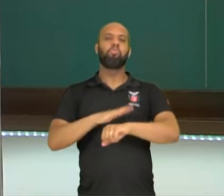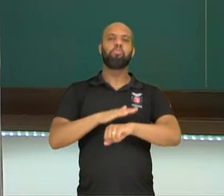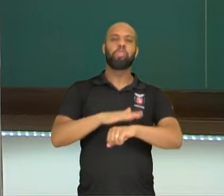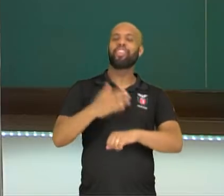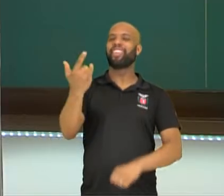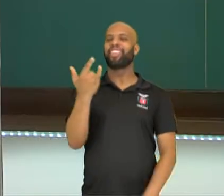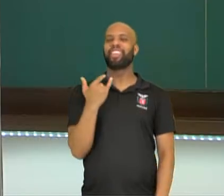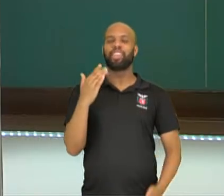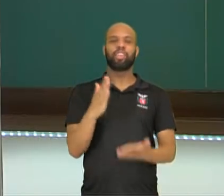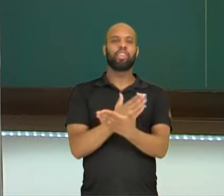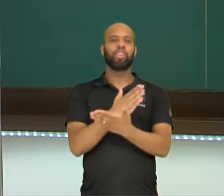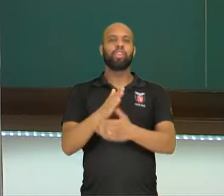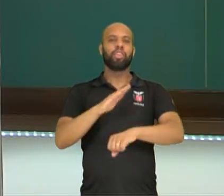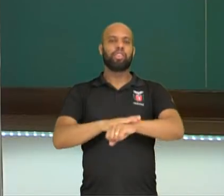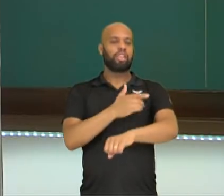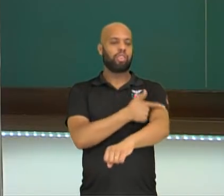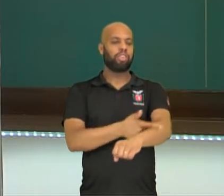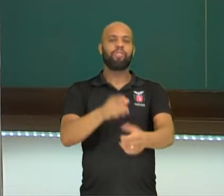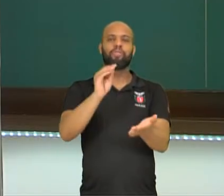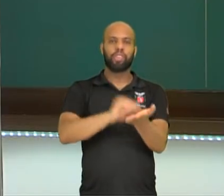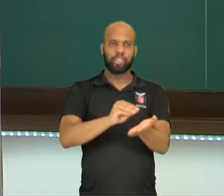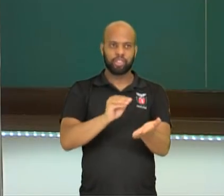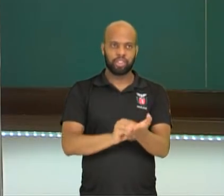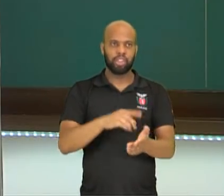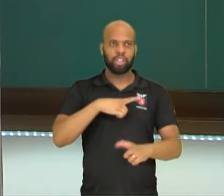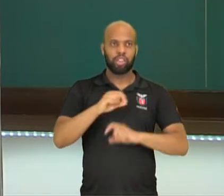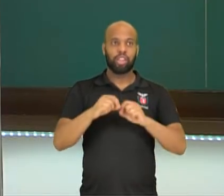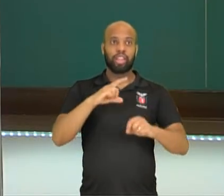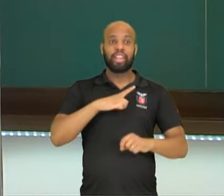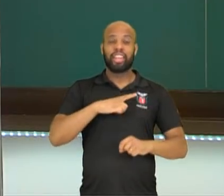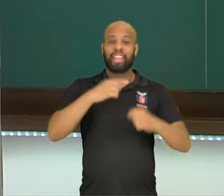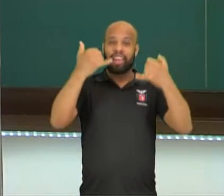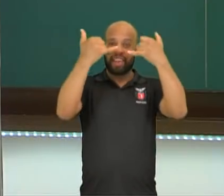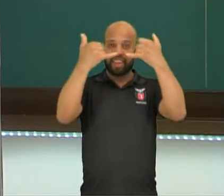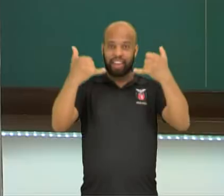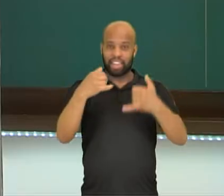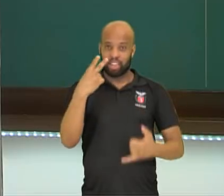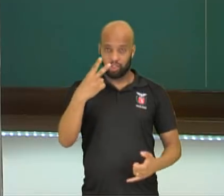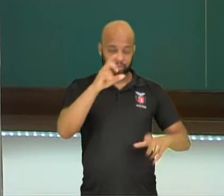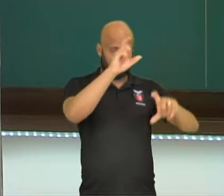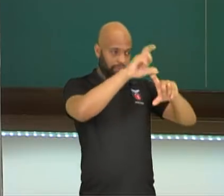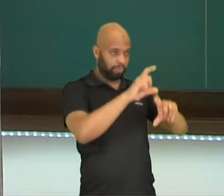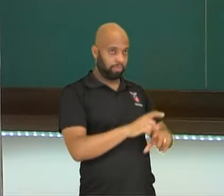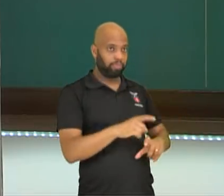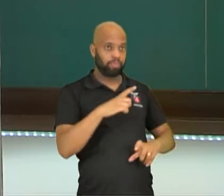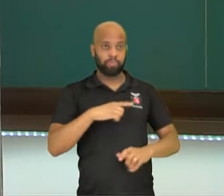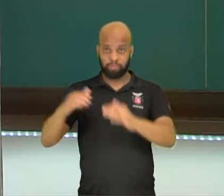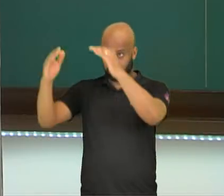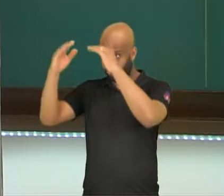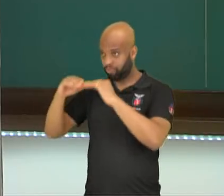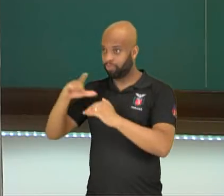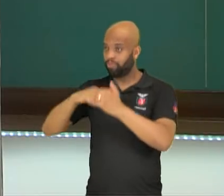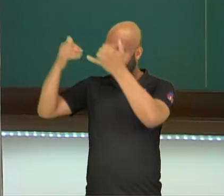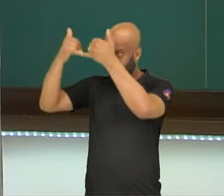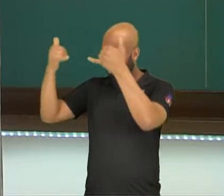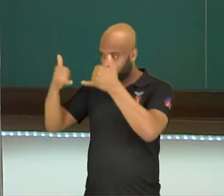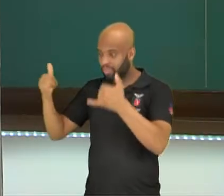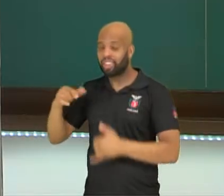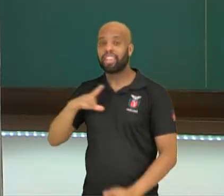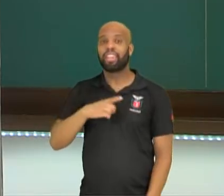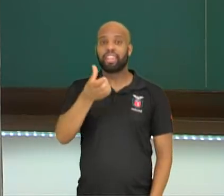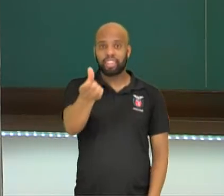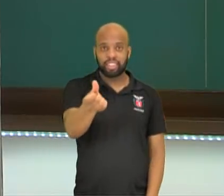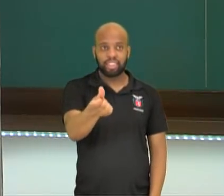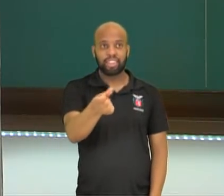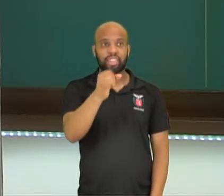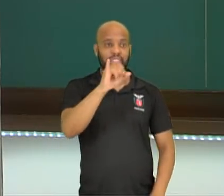vezes sou o moleque mal criado. Aqui nós tivemos 2 linhas, 3 no máximo. Aqui nós tivemos 6. O texto